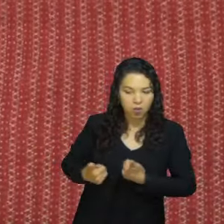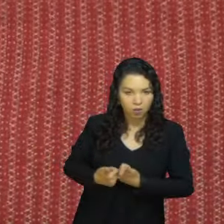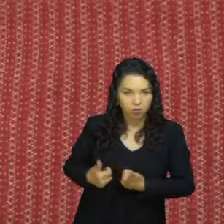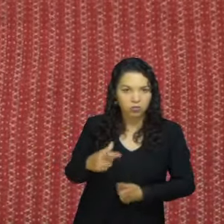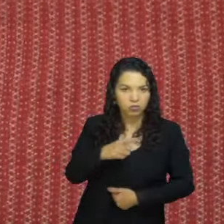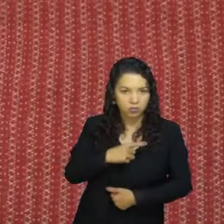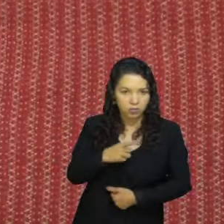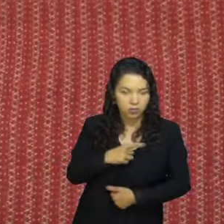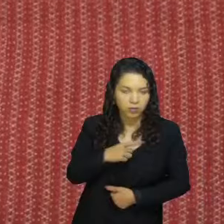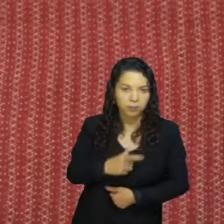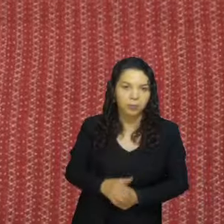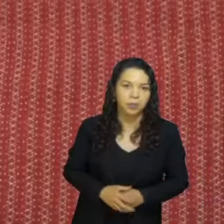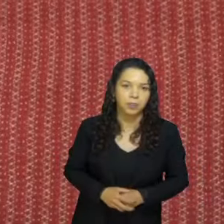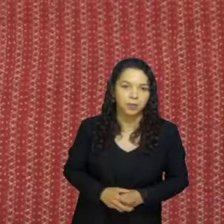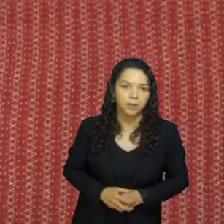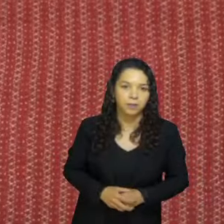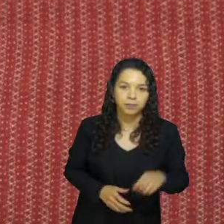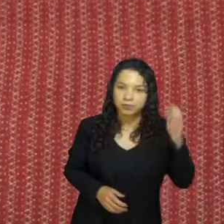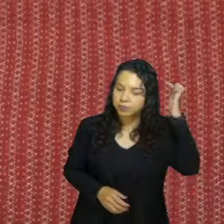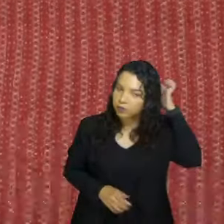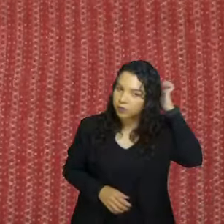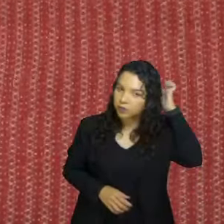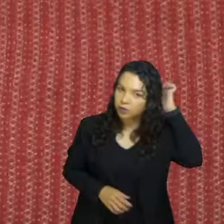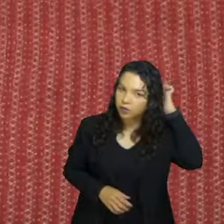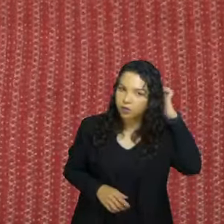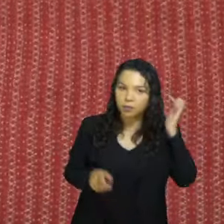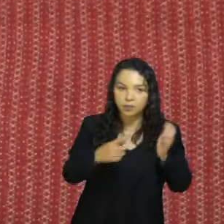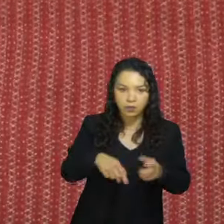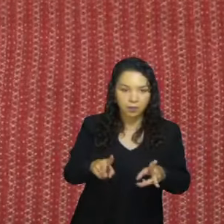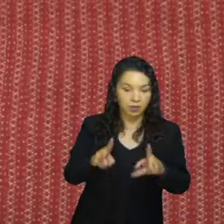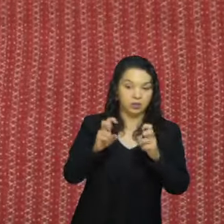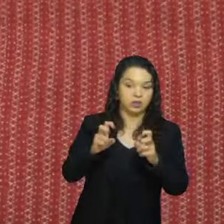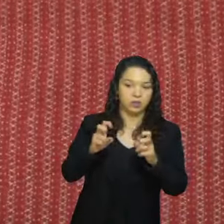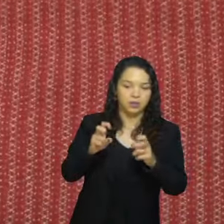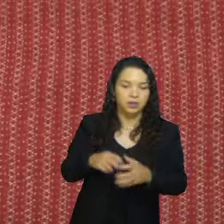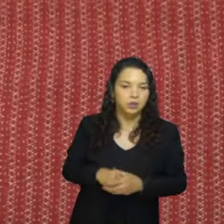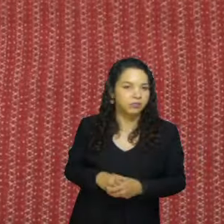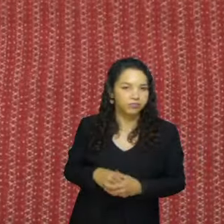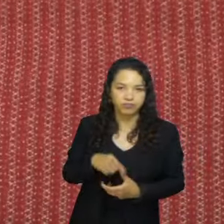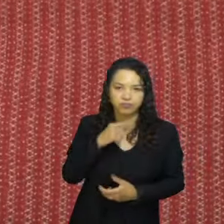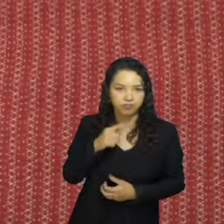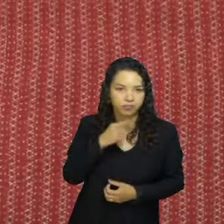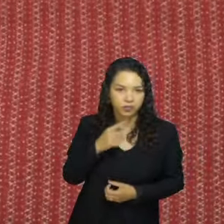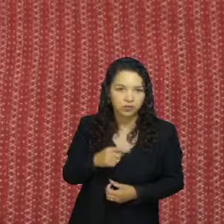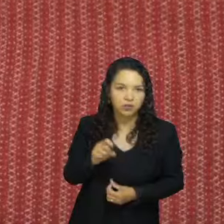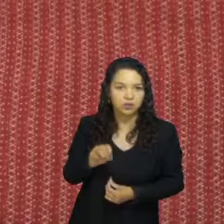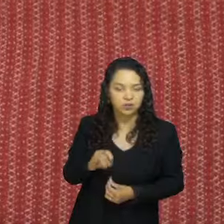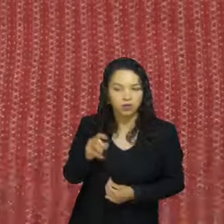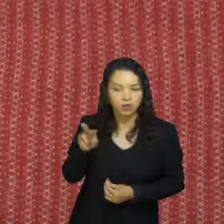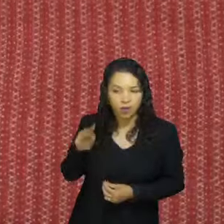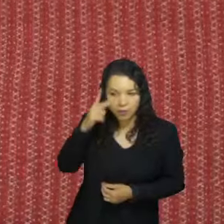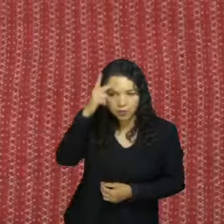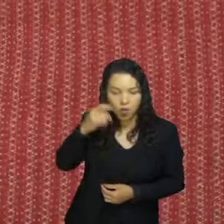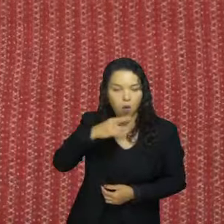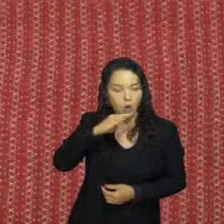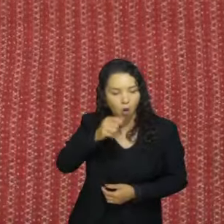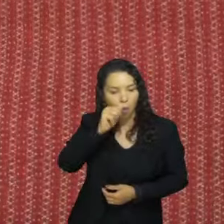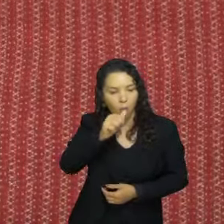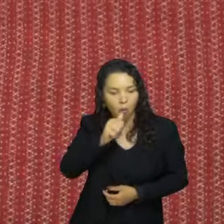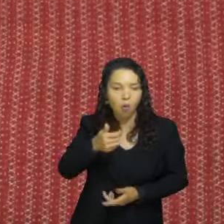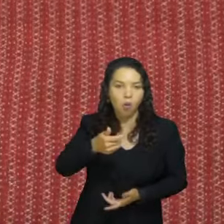E os efeitos delas não são percebidos, o que é pior. Se você vê um viciado no alcoolismo, na droga, você